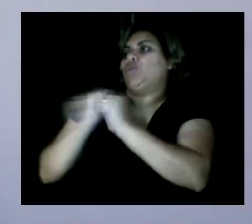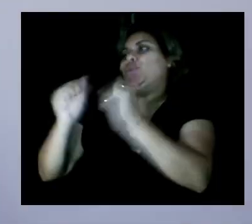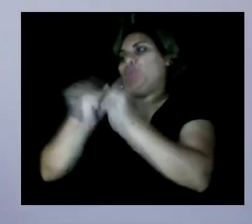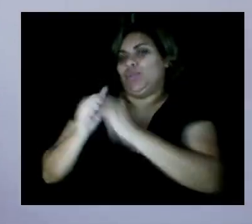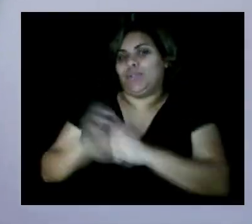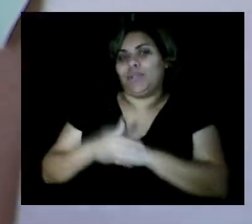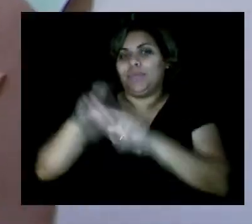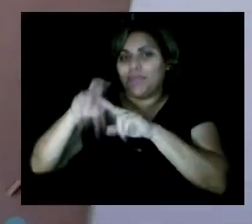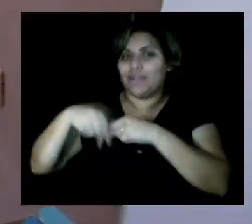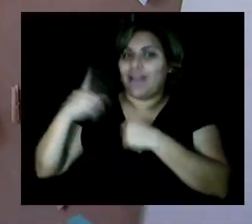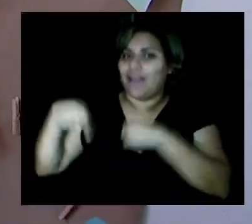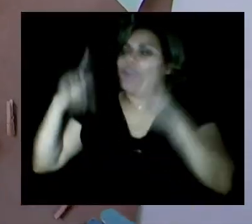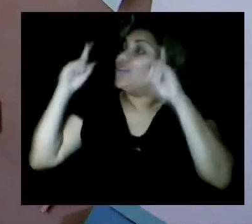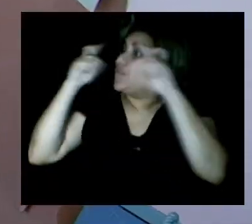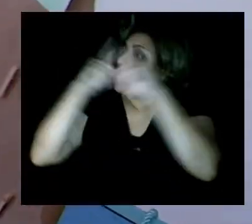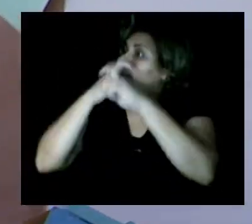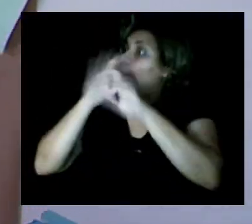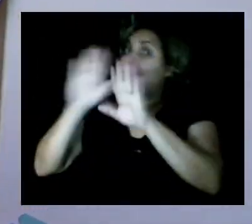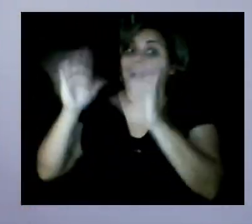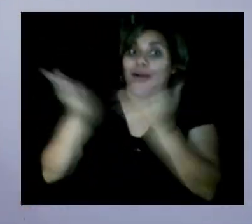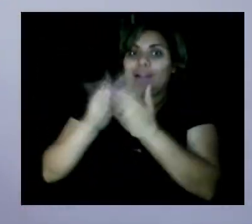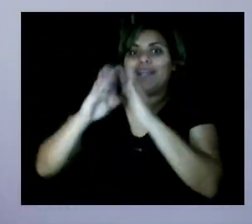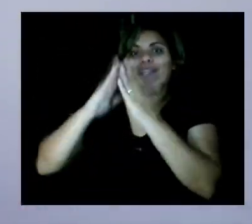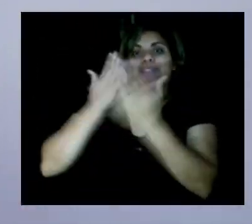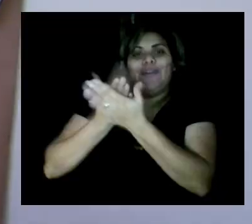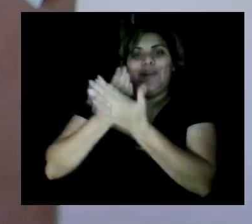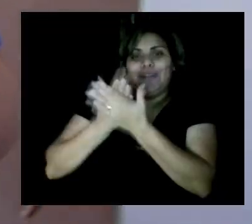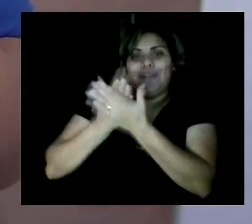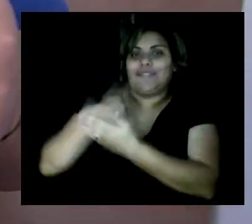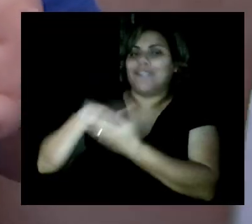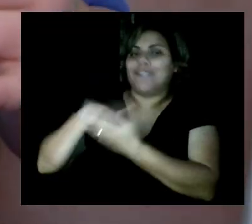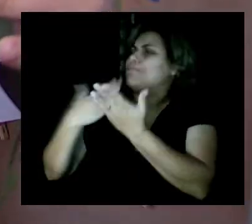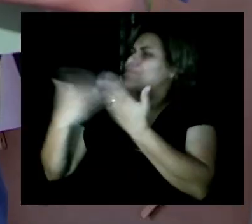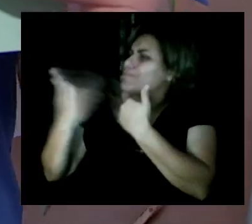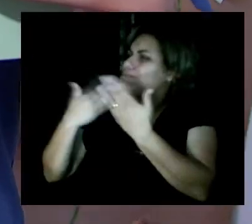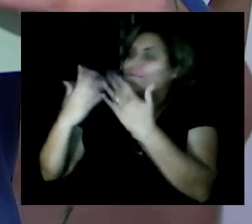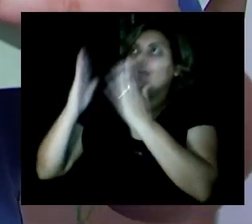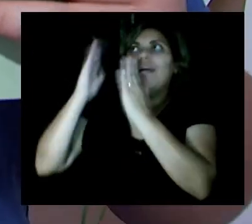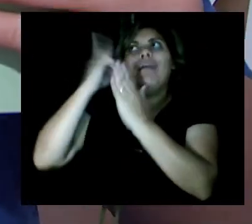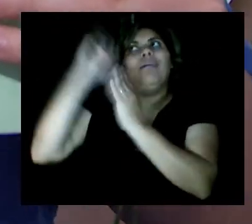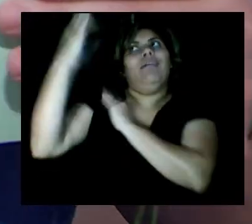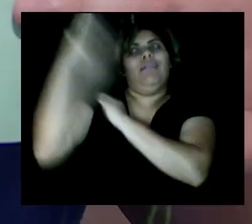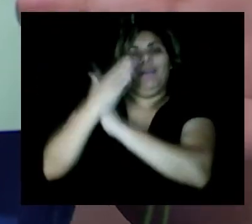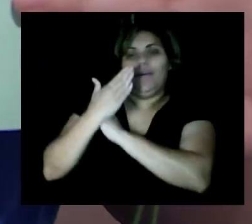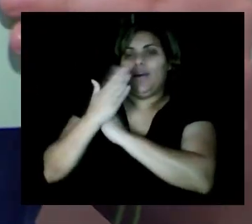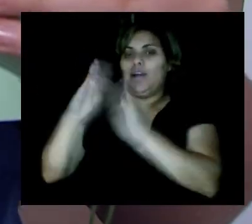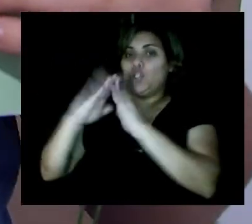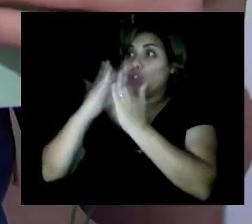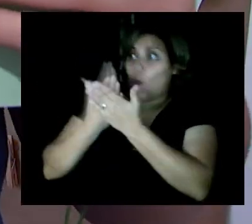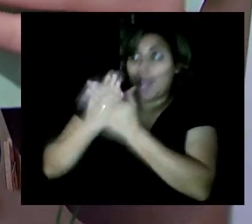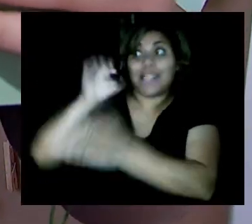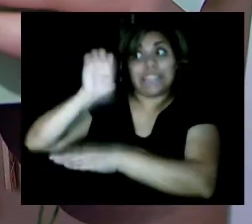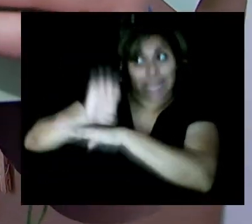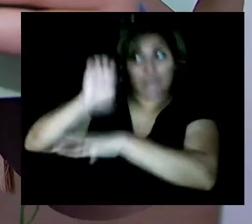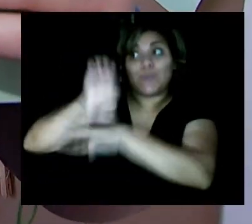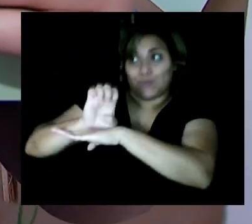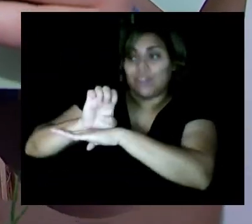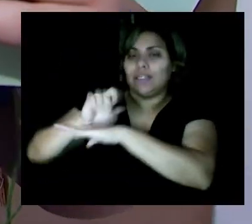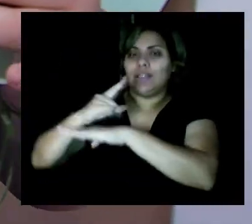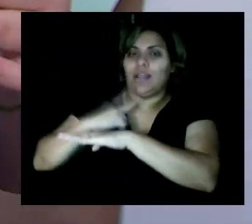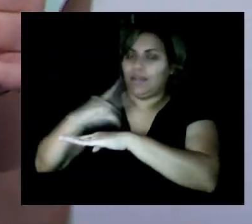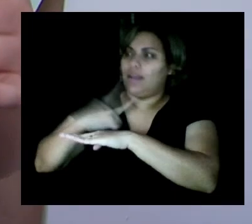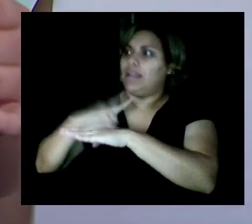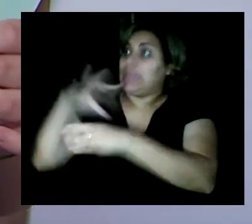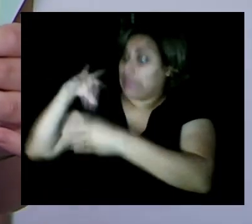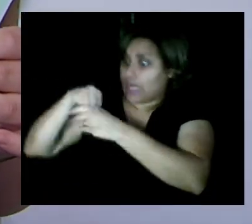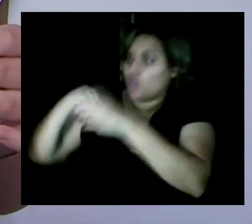Agora na escola a gente conversou, graças a Deus, e a escola é do estado e ele tem todo um suporte lá na